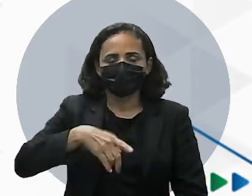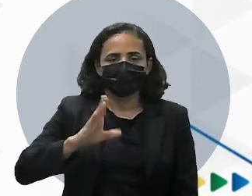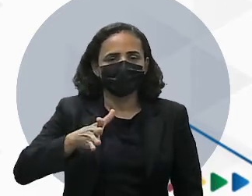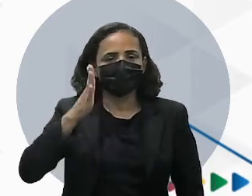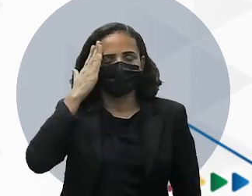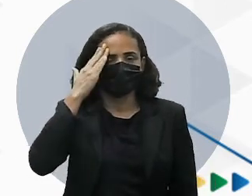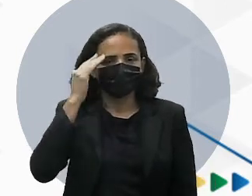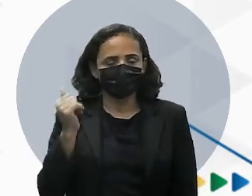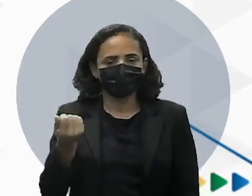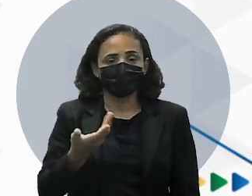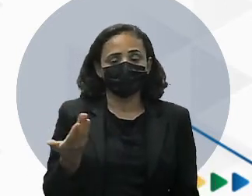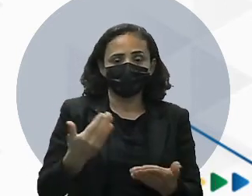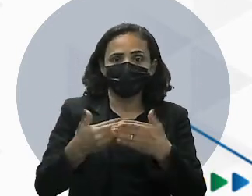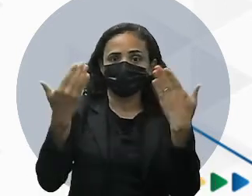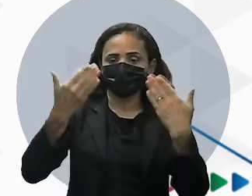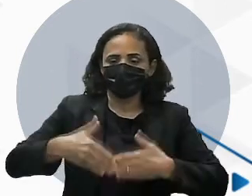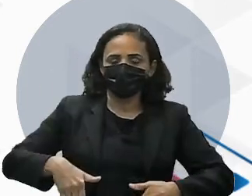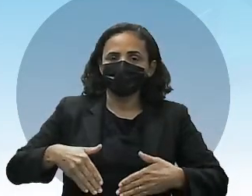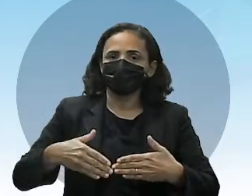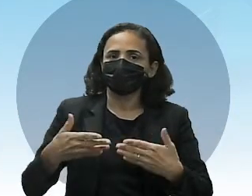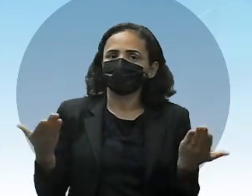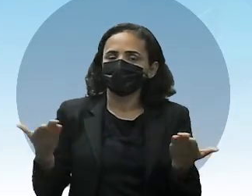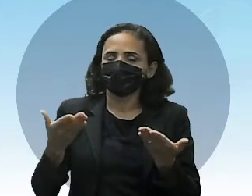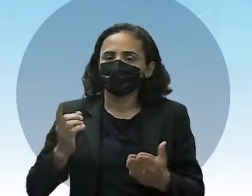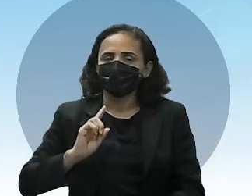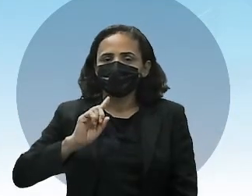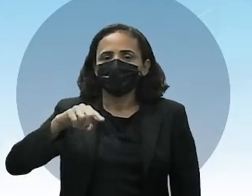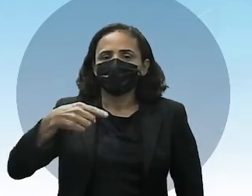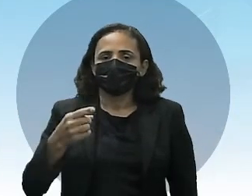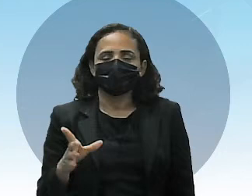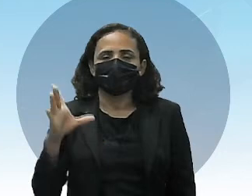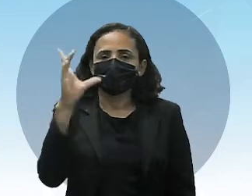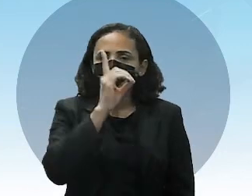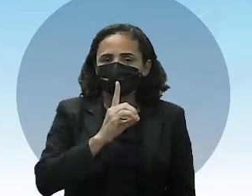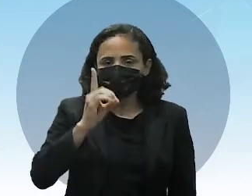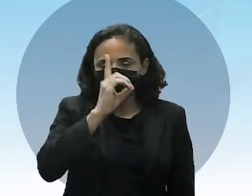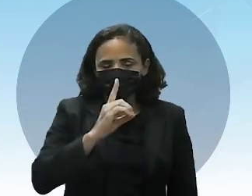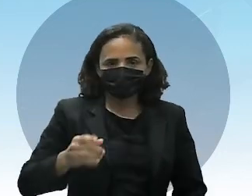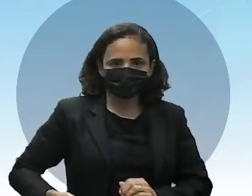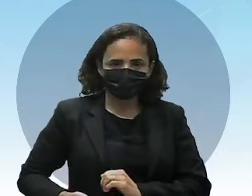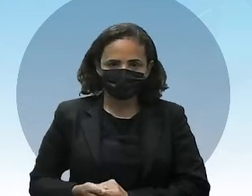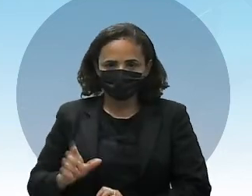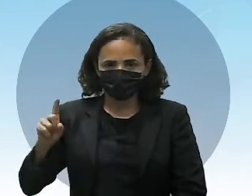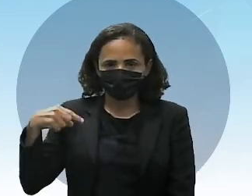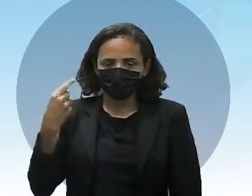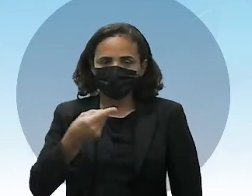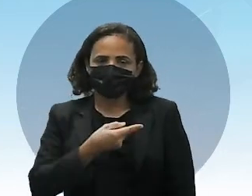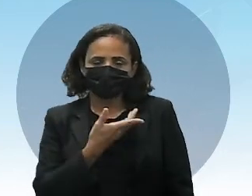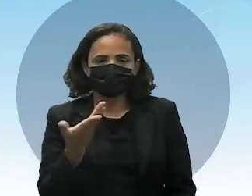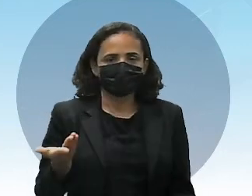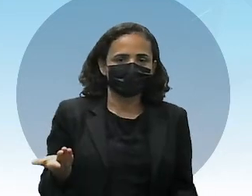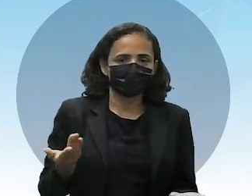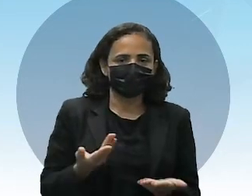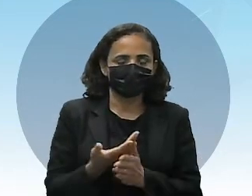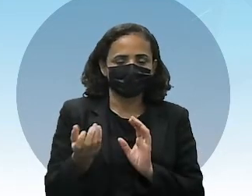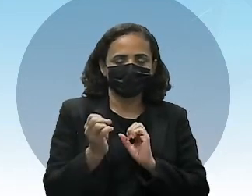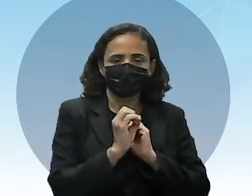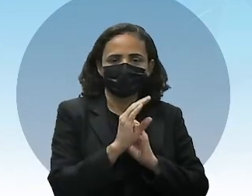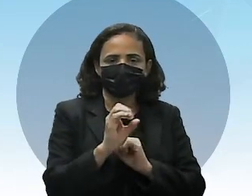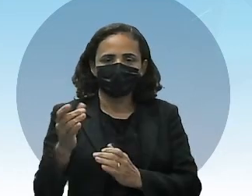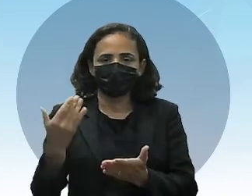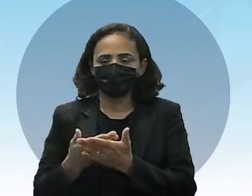a prova do seriado vem no próximo domingo. E nós estamos aí trazendo para vocês, a partir de